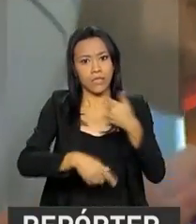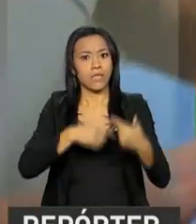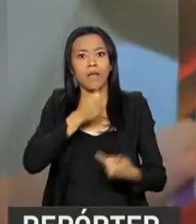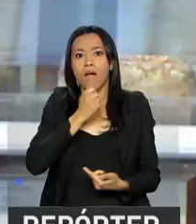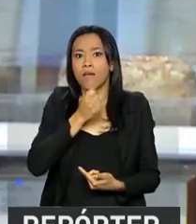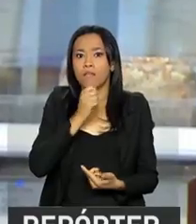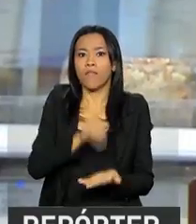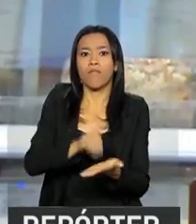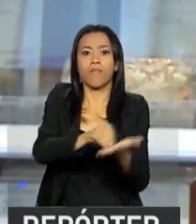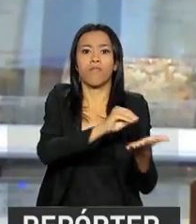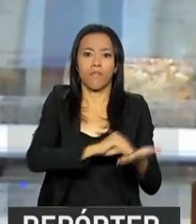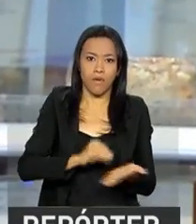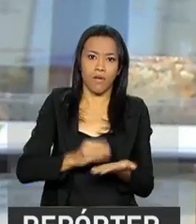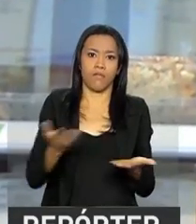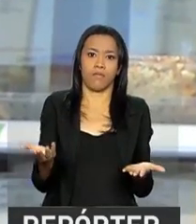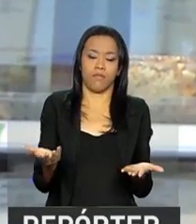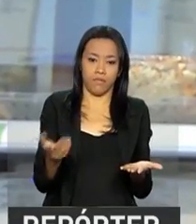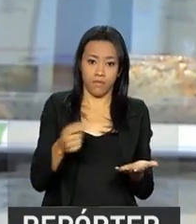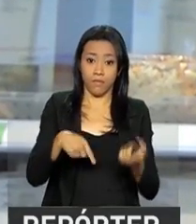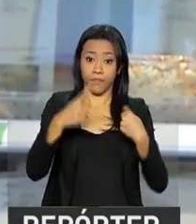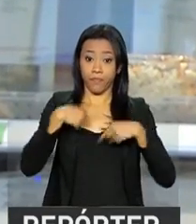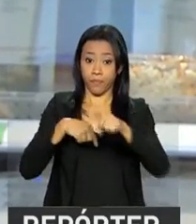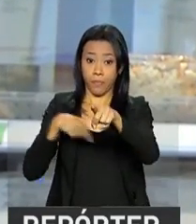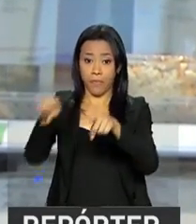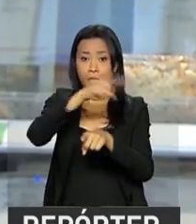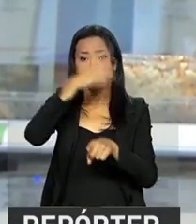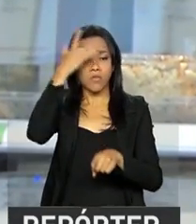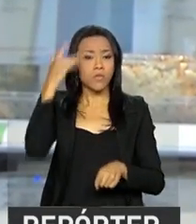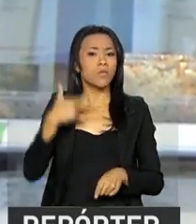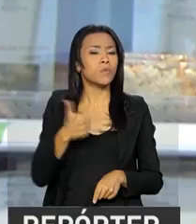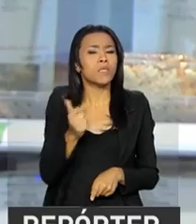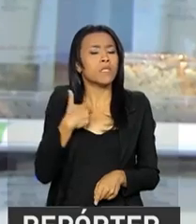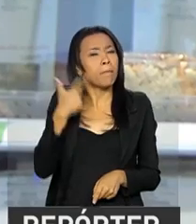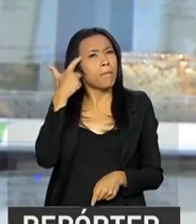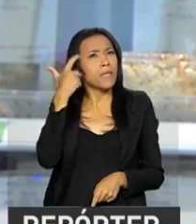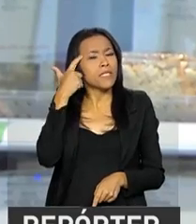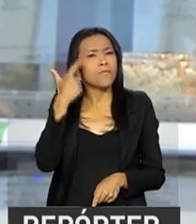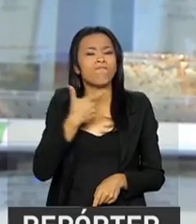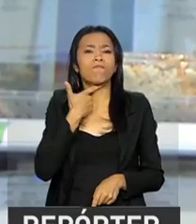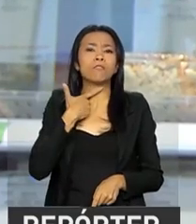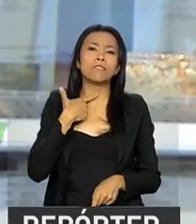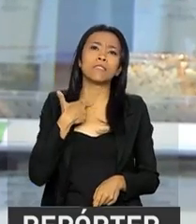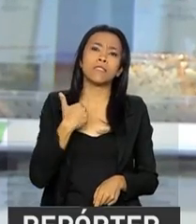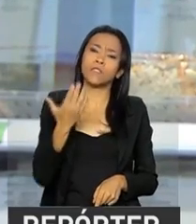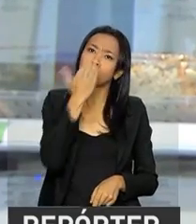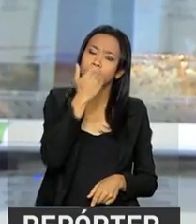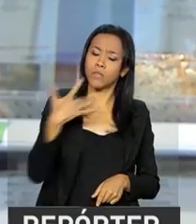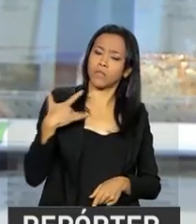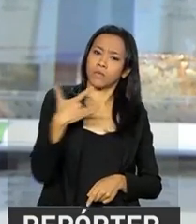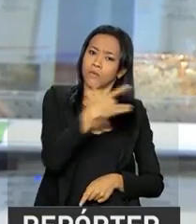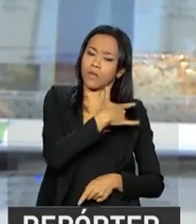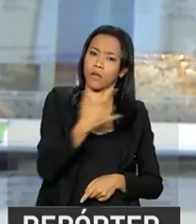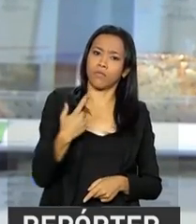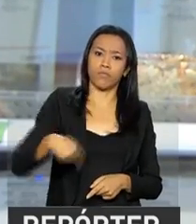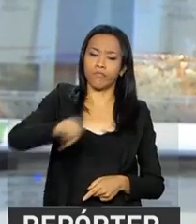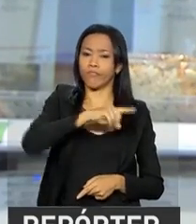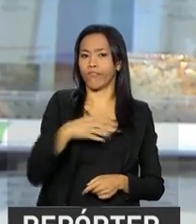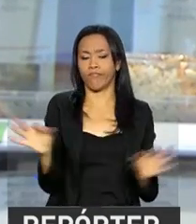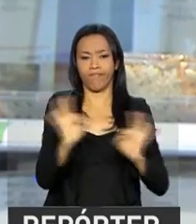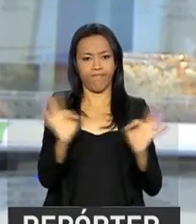desconhecido as pessoas não tinham em mente assim querer ter uma alimentação saudável né